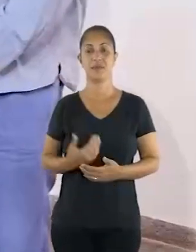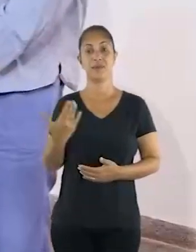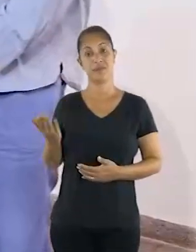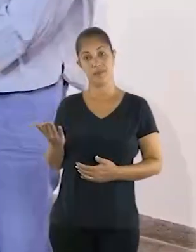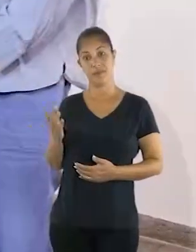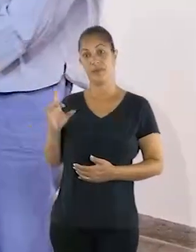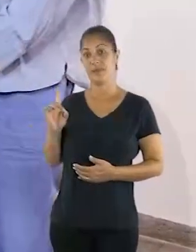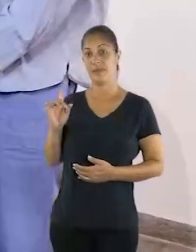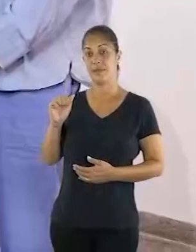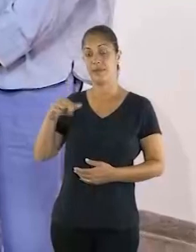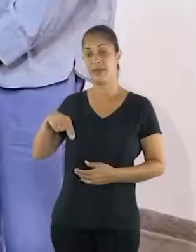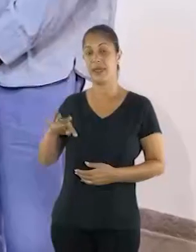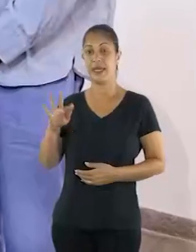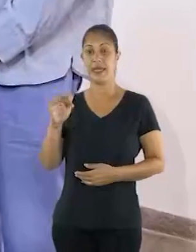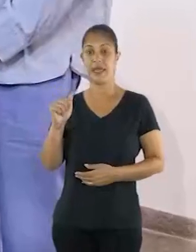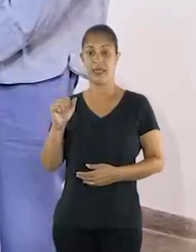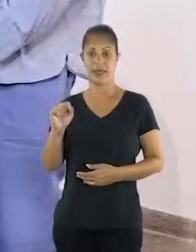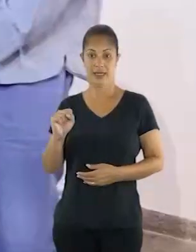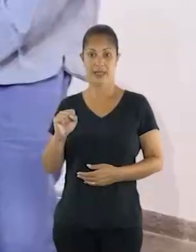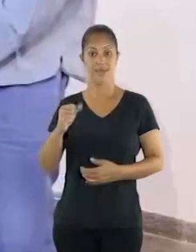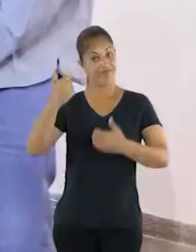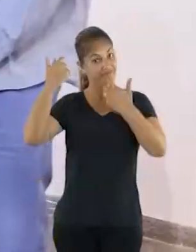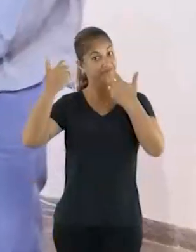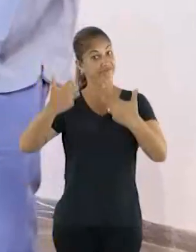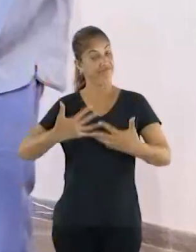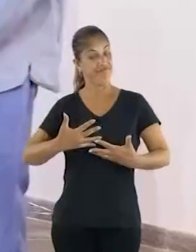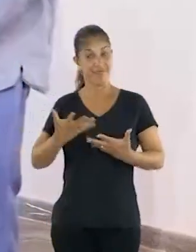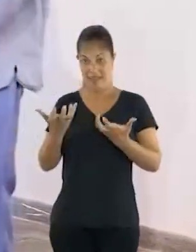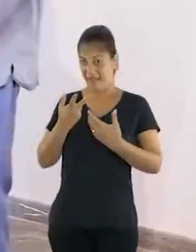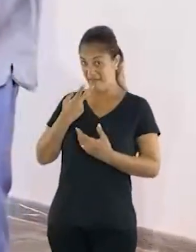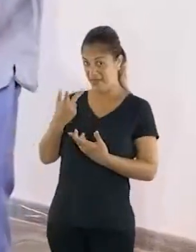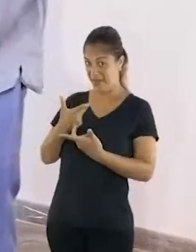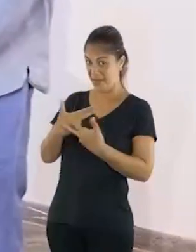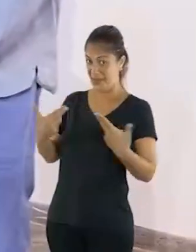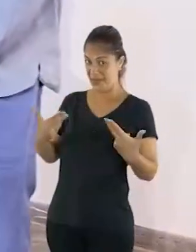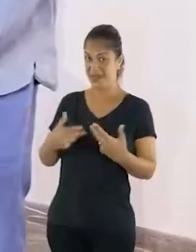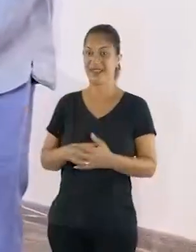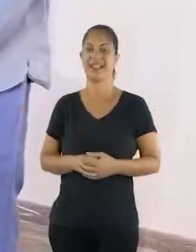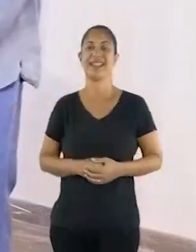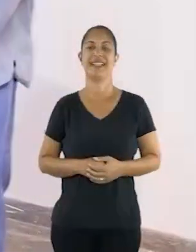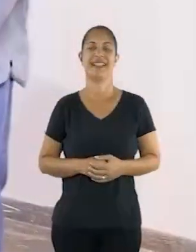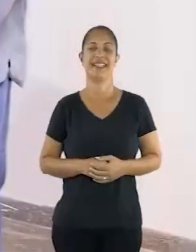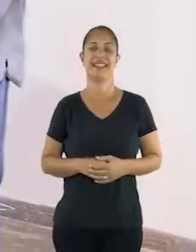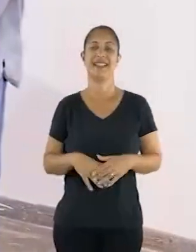Dantas, vou chamar agora para falar. Você quer falar palavrinha? Sim.